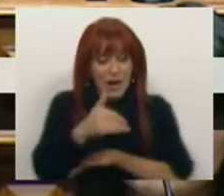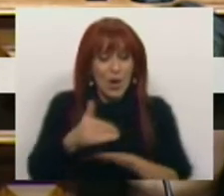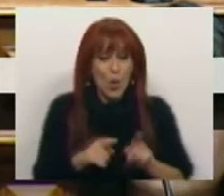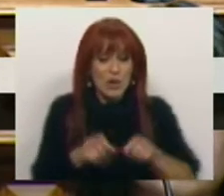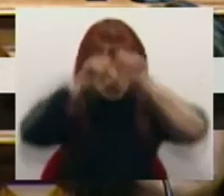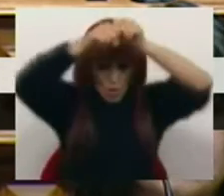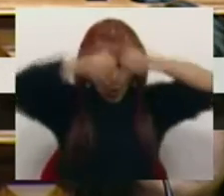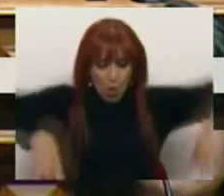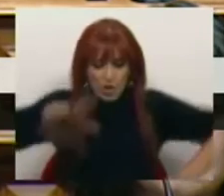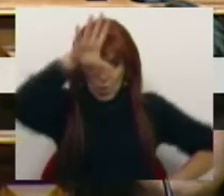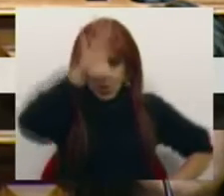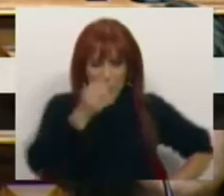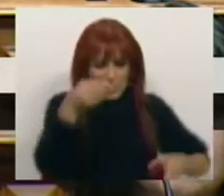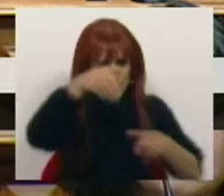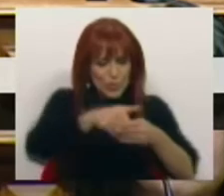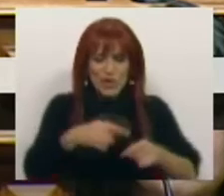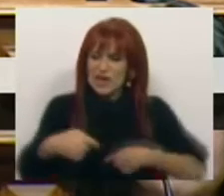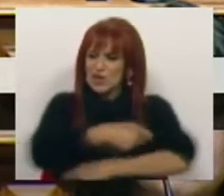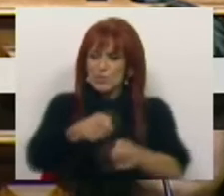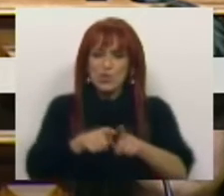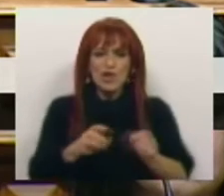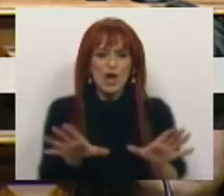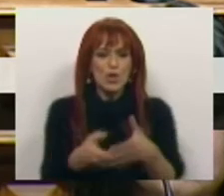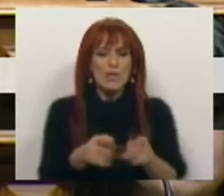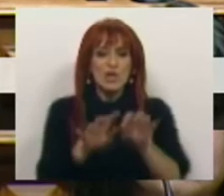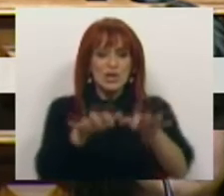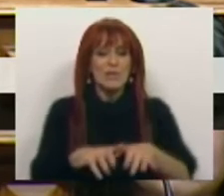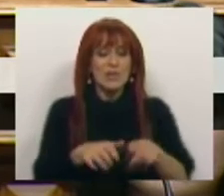enquadradas na orgânica do Governo e na distribuição das comissões